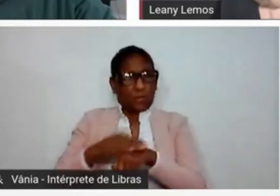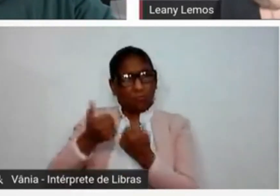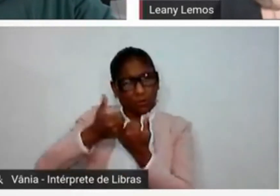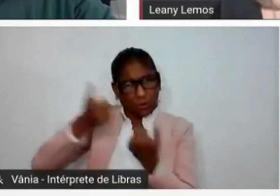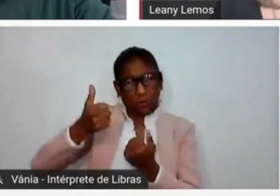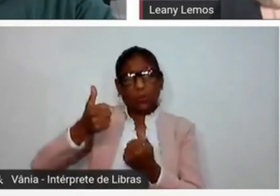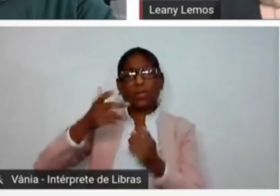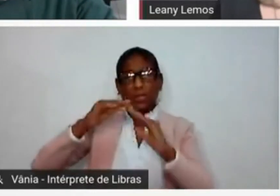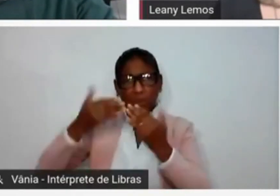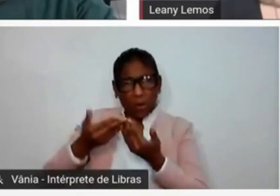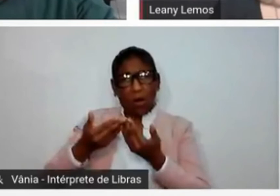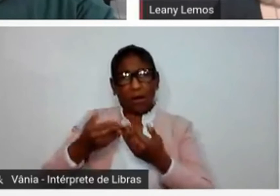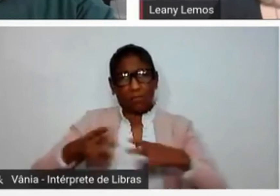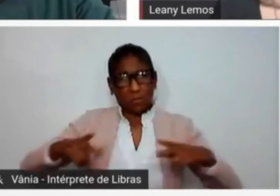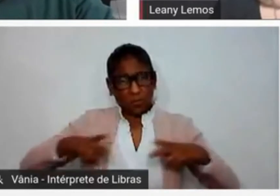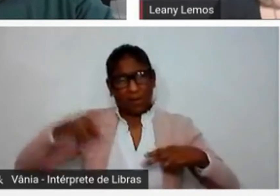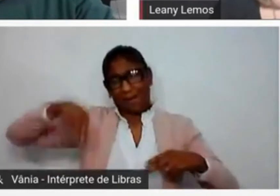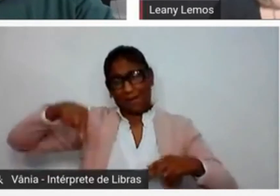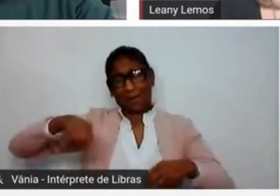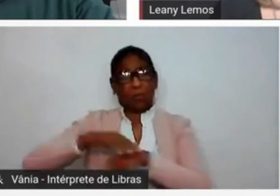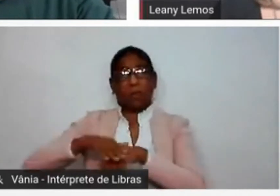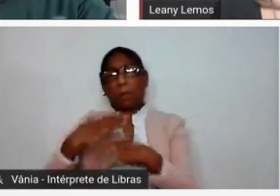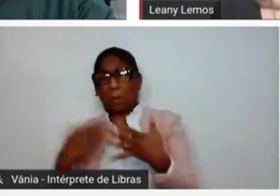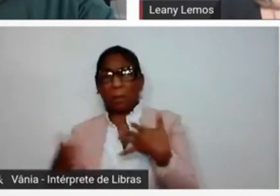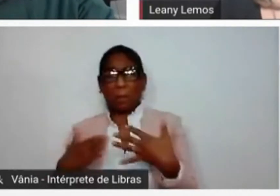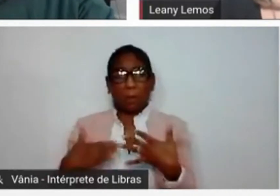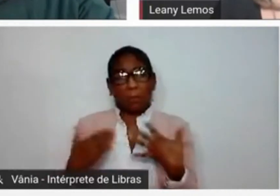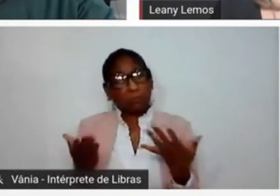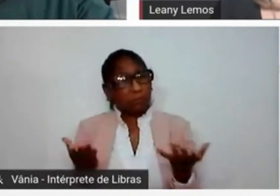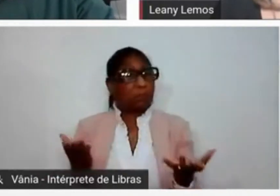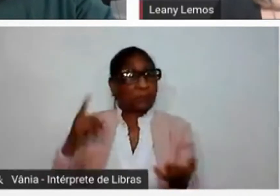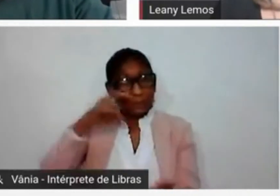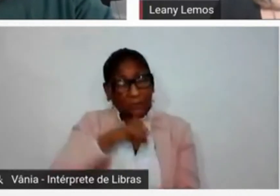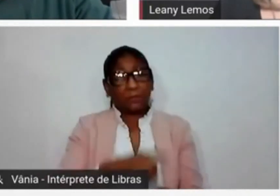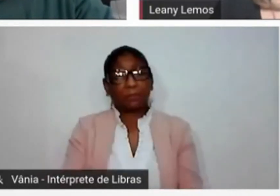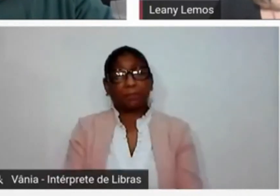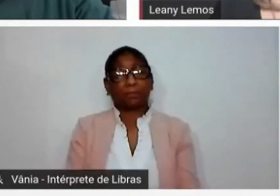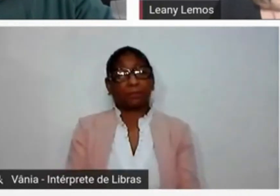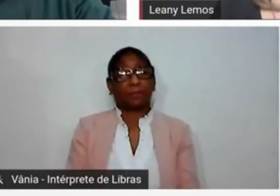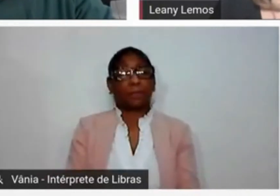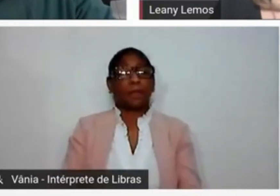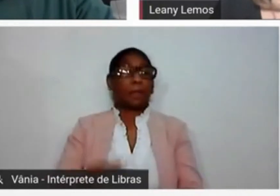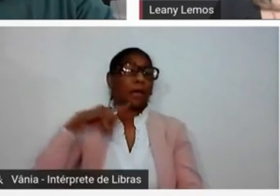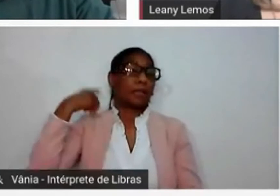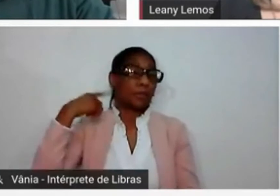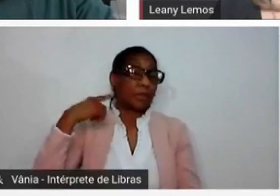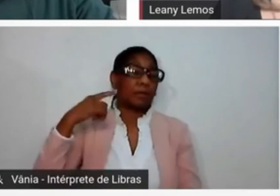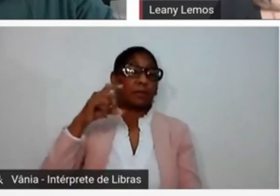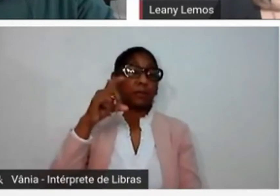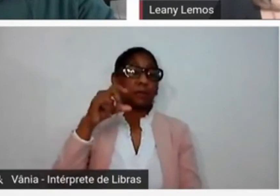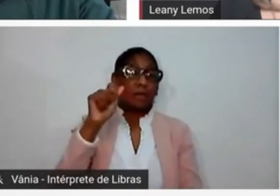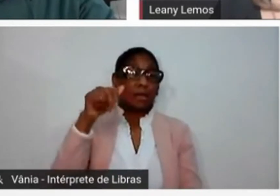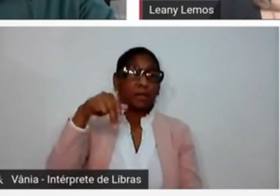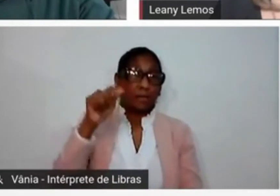rede privada que me procuraram com a interferência e a pedido da deputada Anne Ortiz,